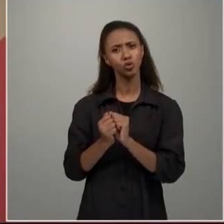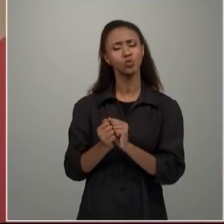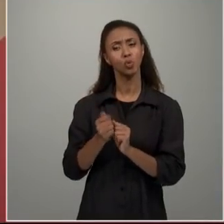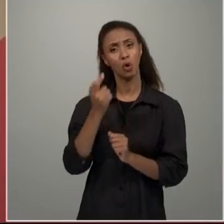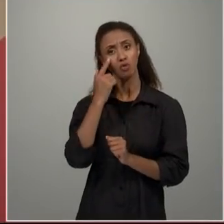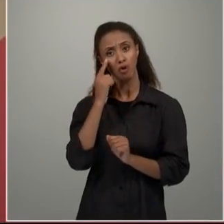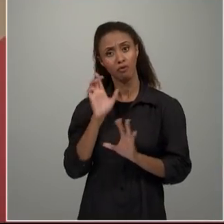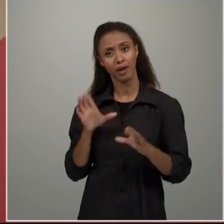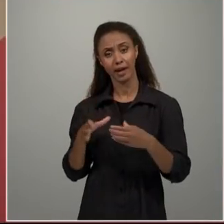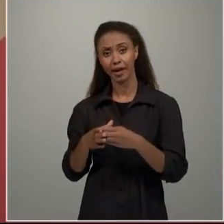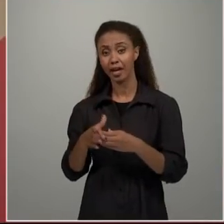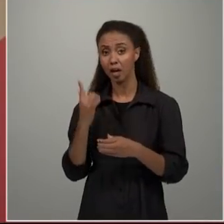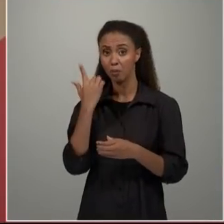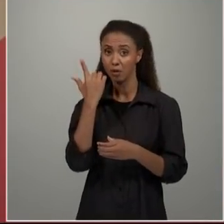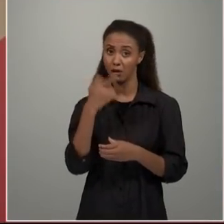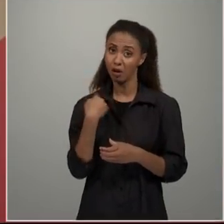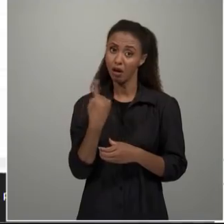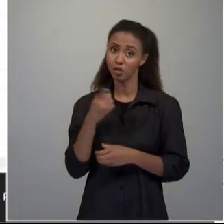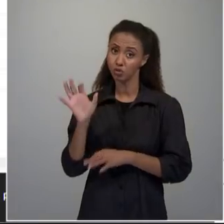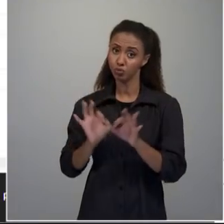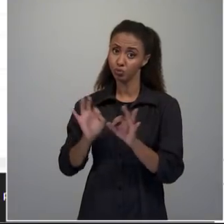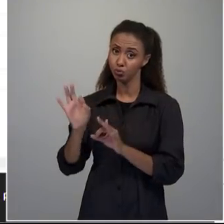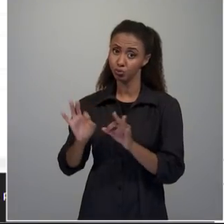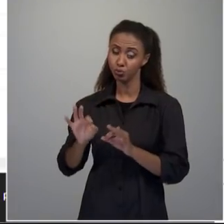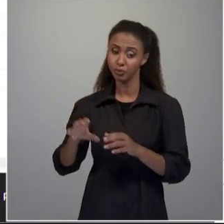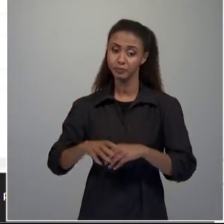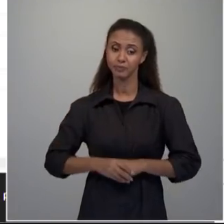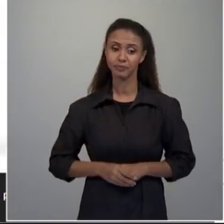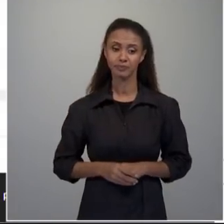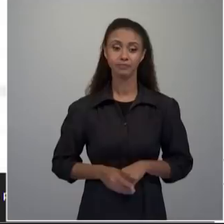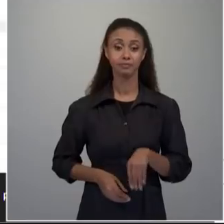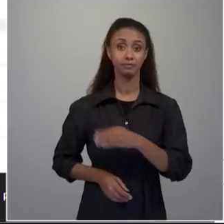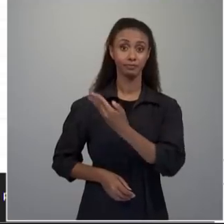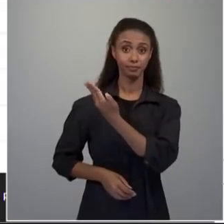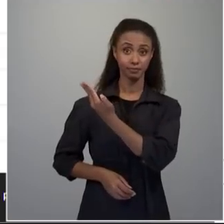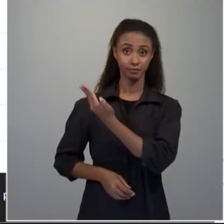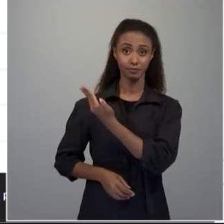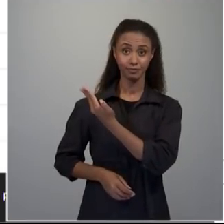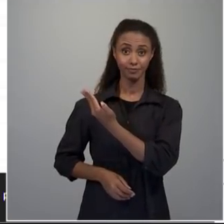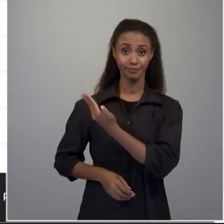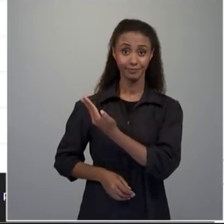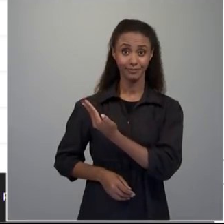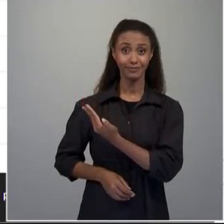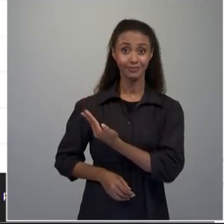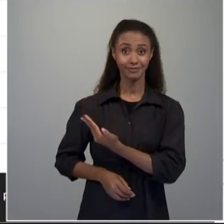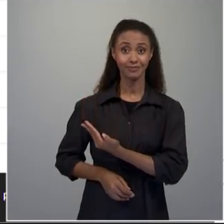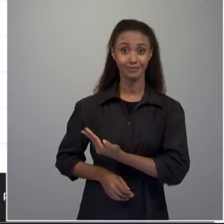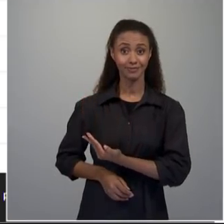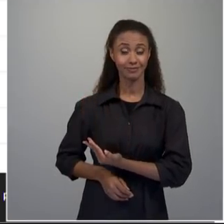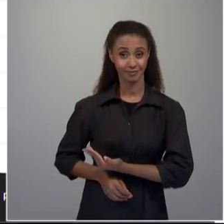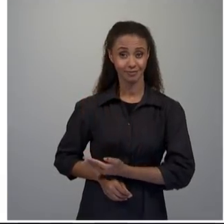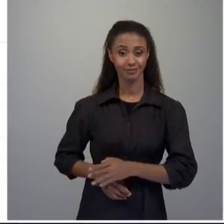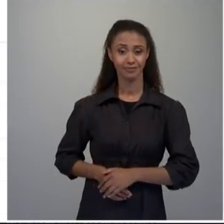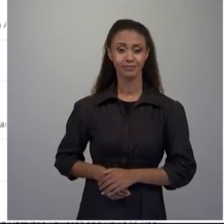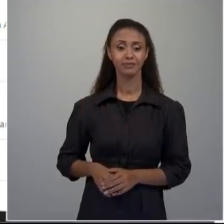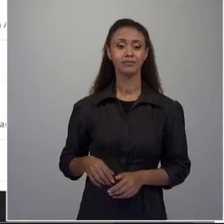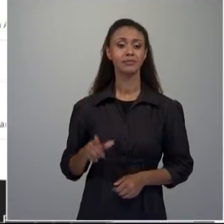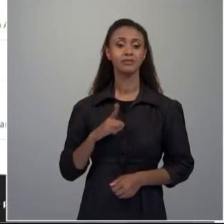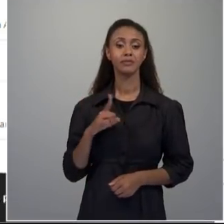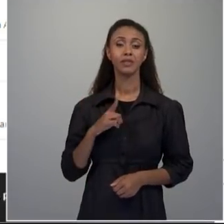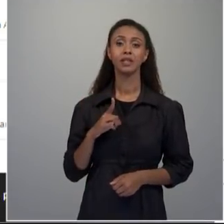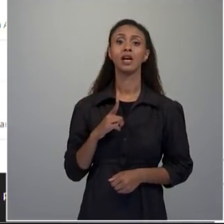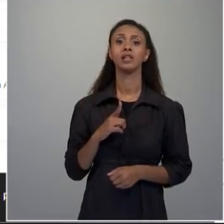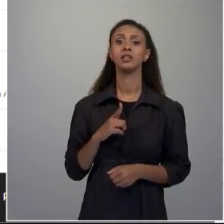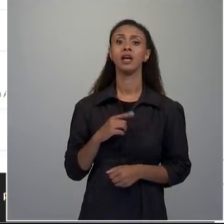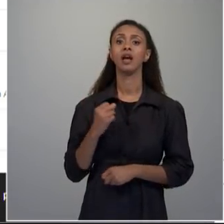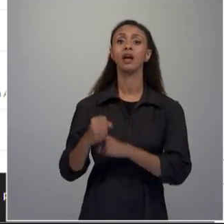providencial uma coisa bem legal pra vocês ó pá blake management aí você tem um volume vendido de 2018